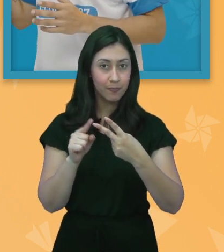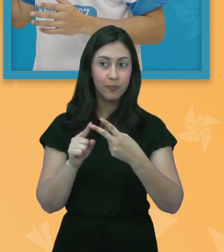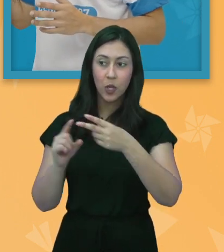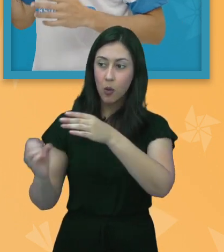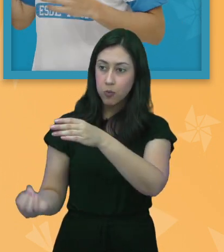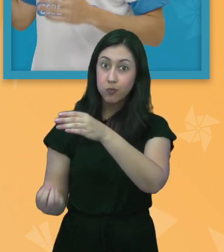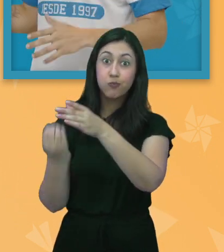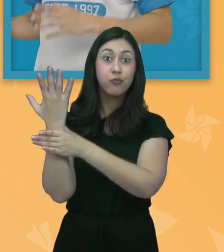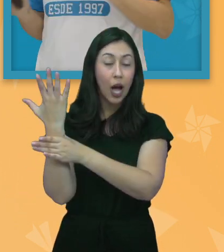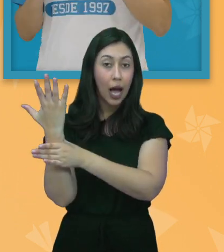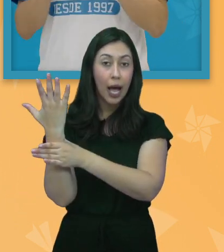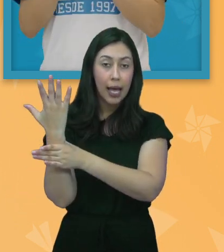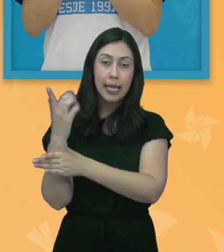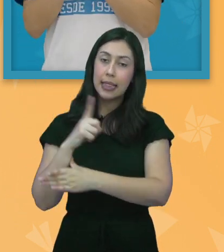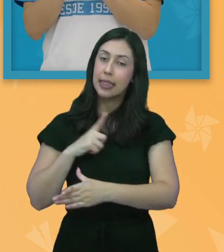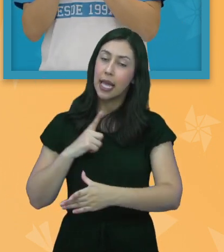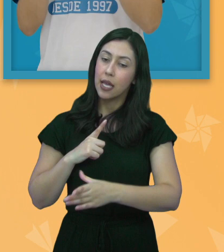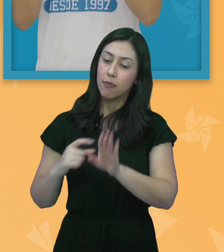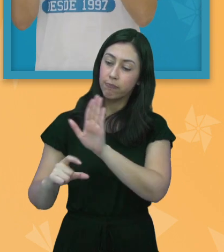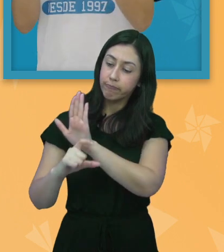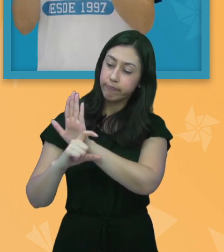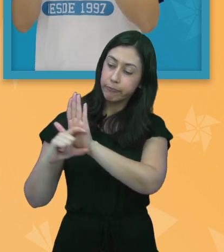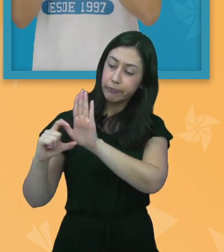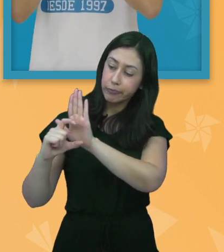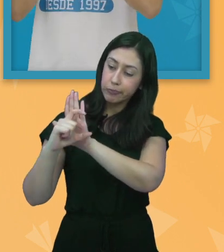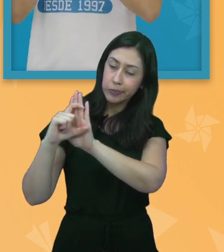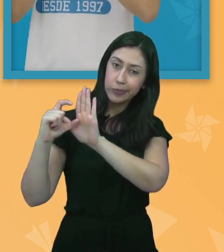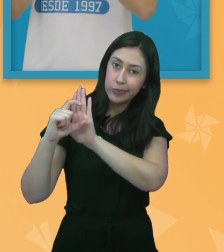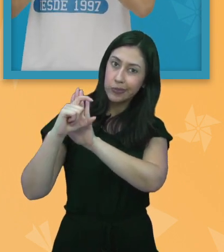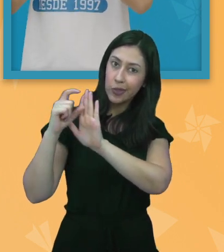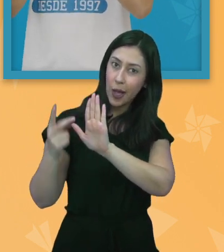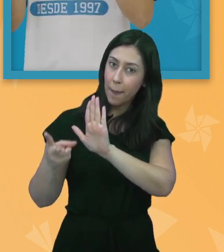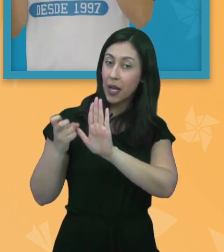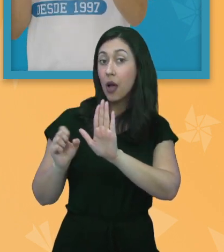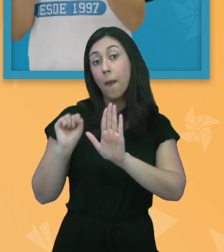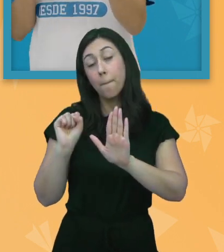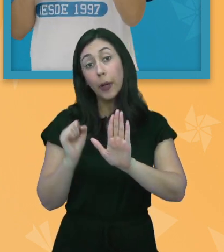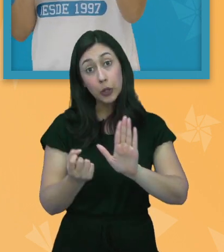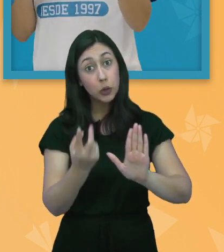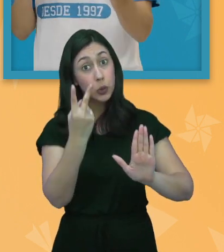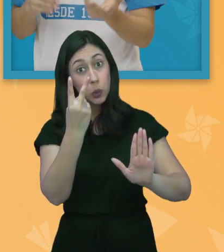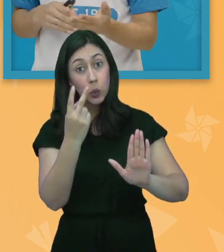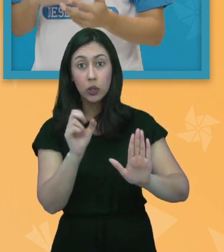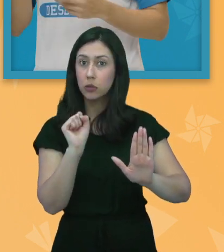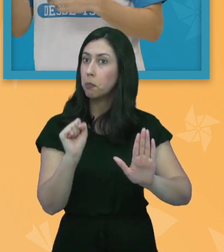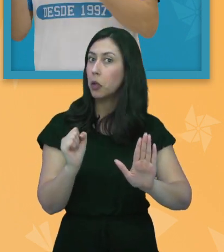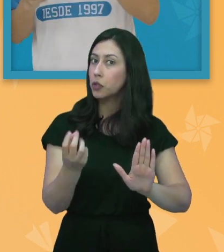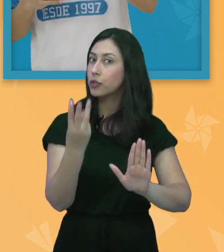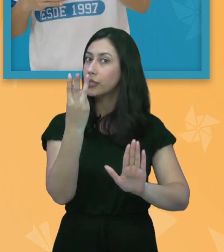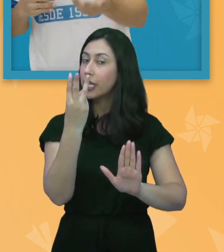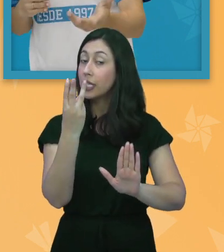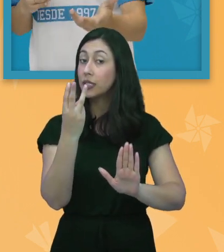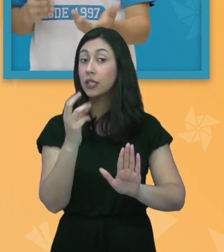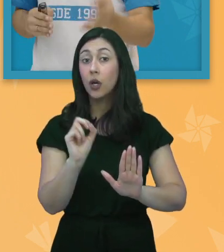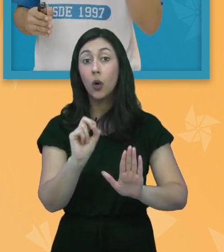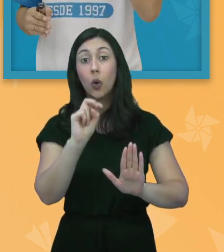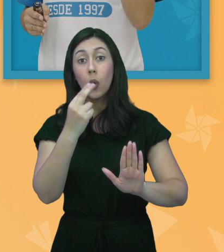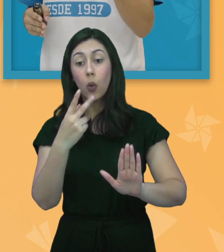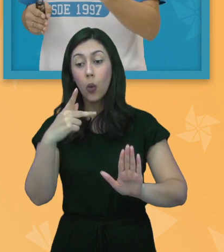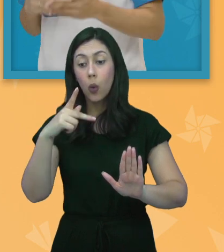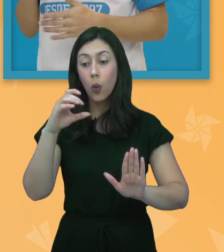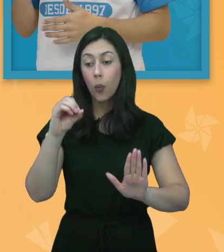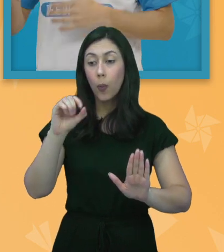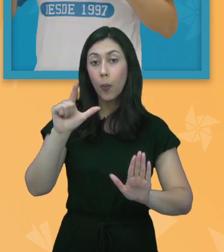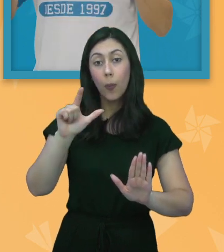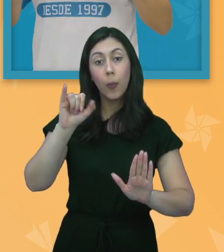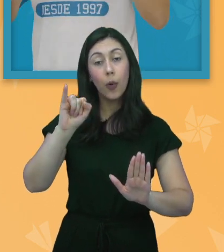compõem sistemas heterogêneos são onde a gente tem mais de uma fase. A gente diferencia entre bifásico, são 2 fases, trifásico, 3 fases,